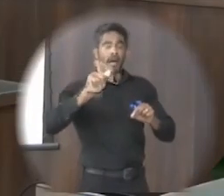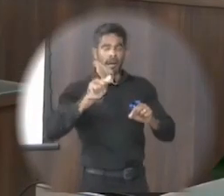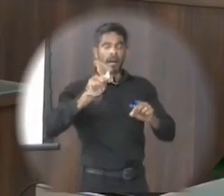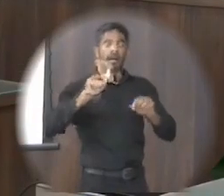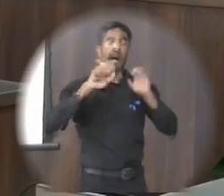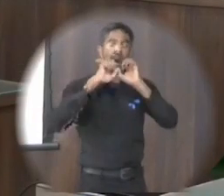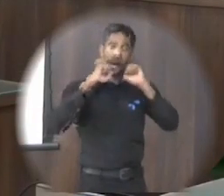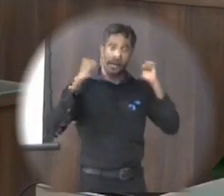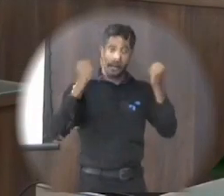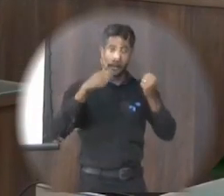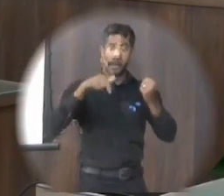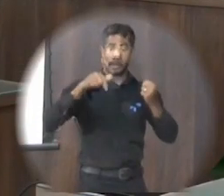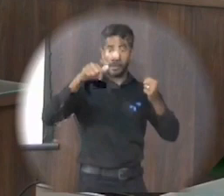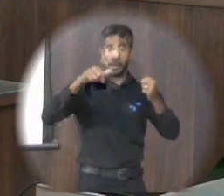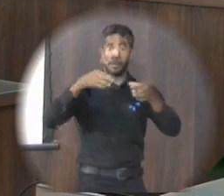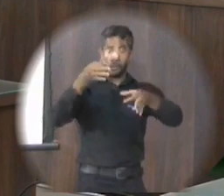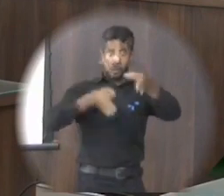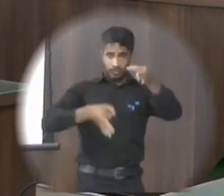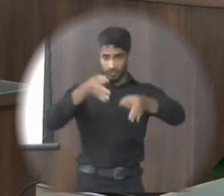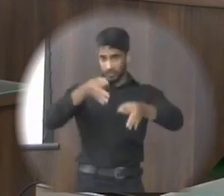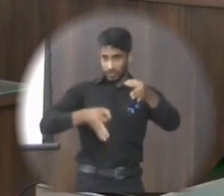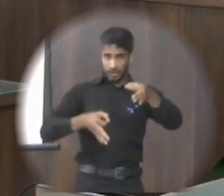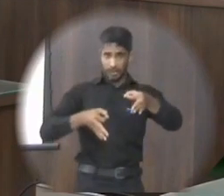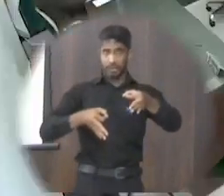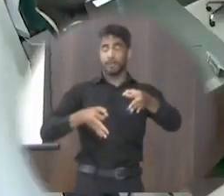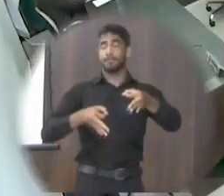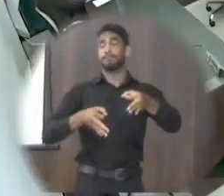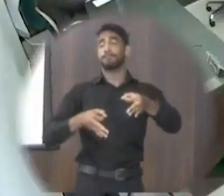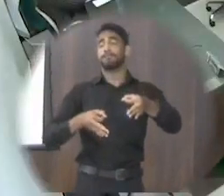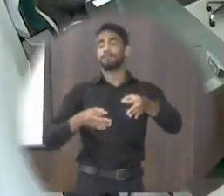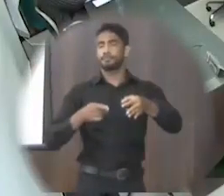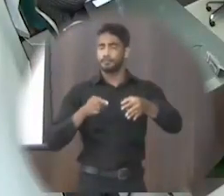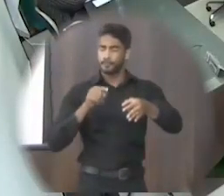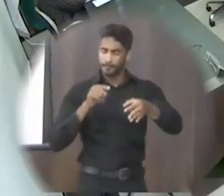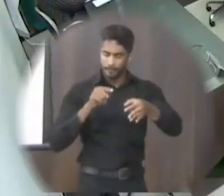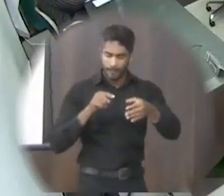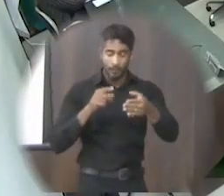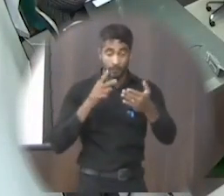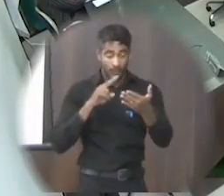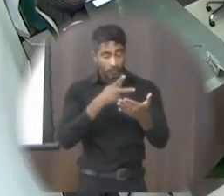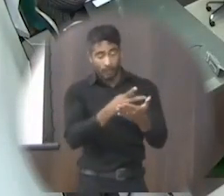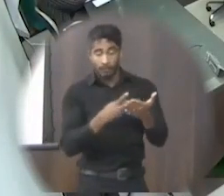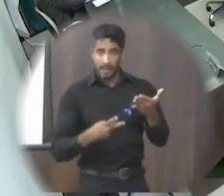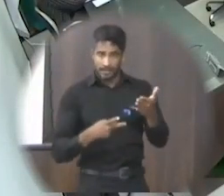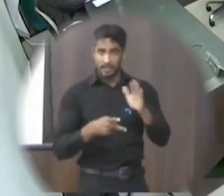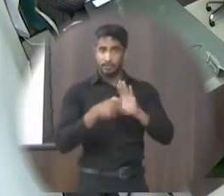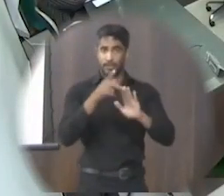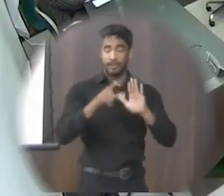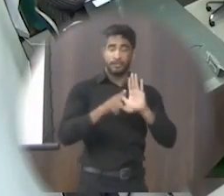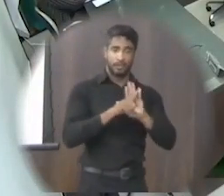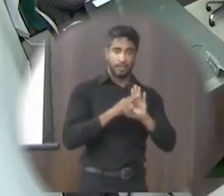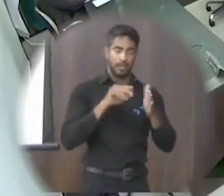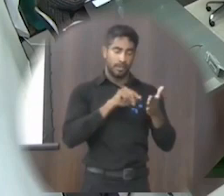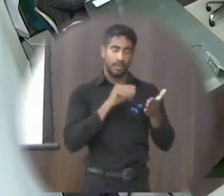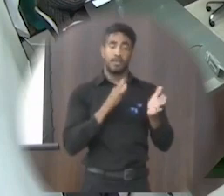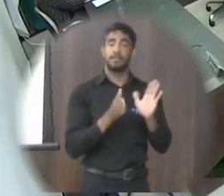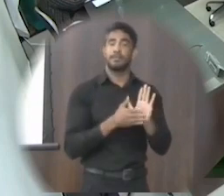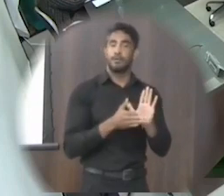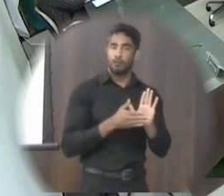Jurídica desta Câmara deu parecer pela tramitação do projeto de lei. Conclusão, diante do